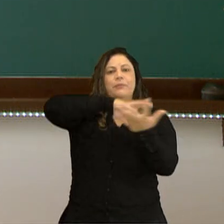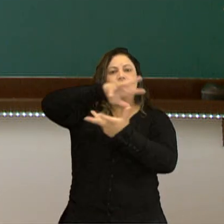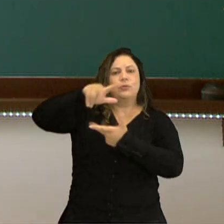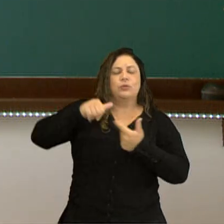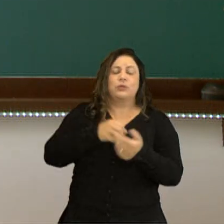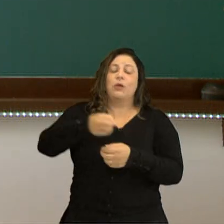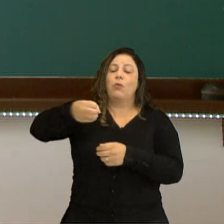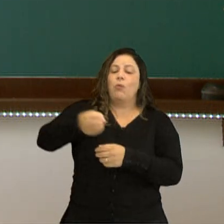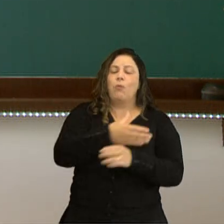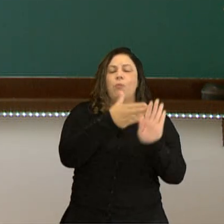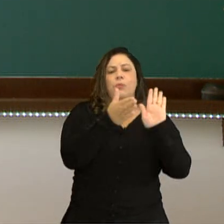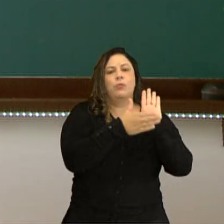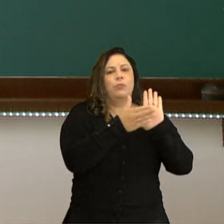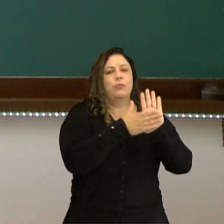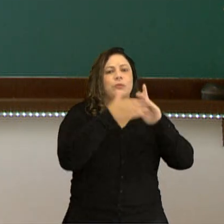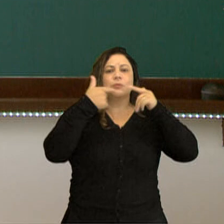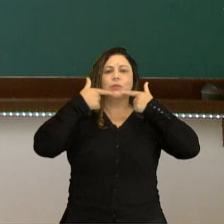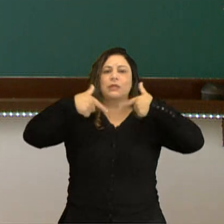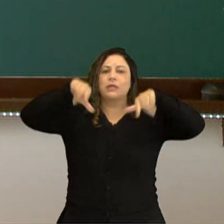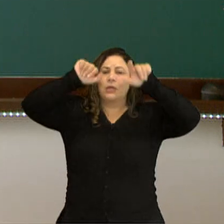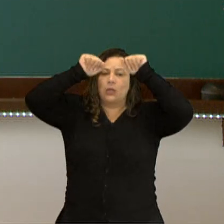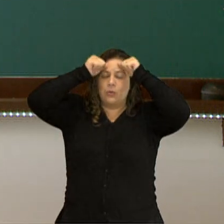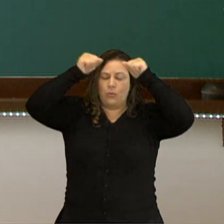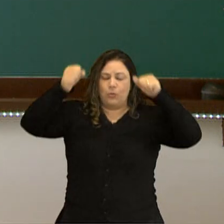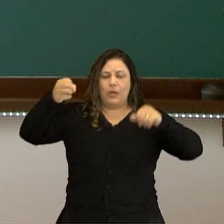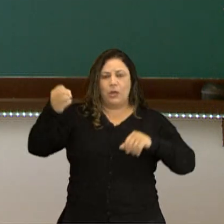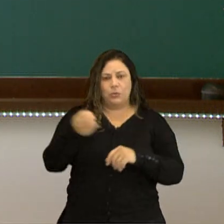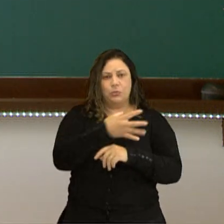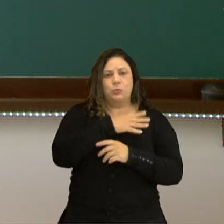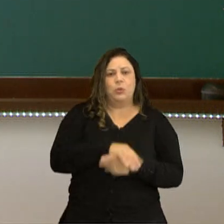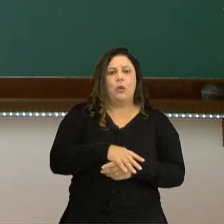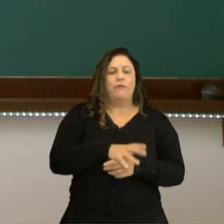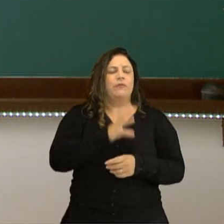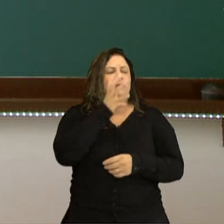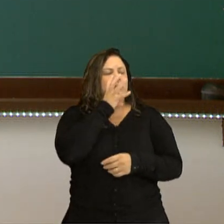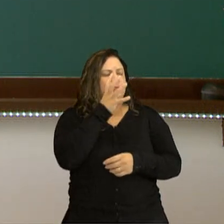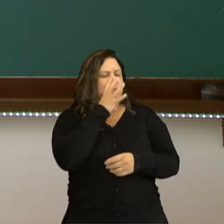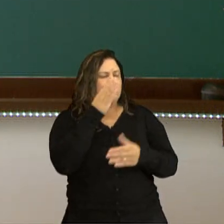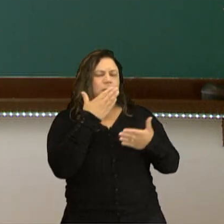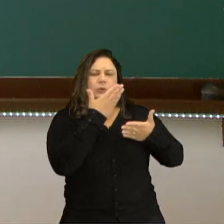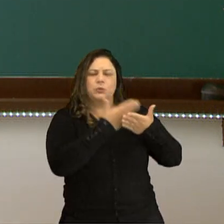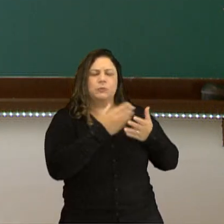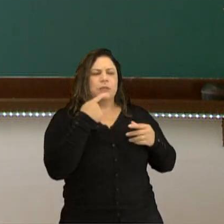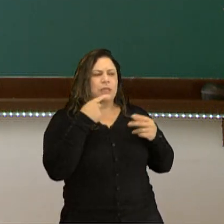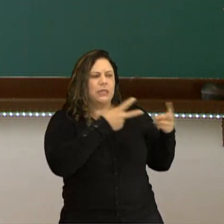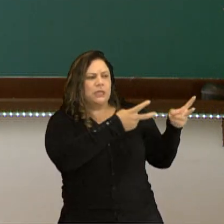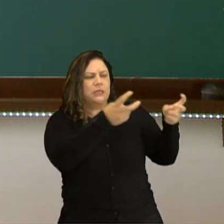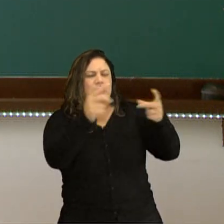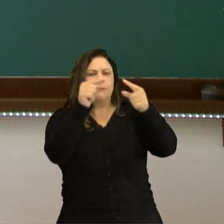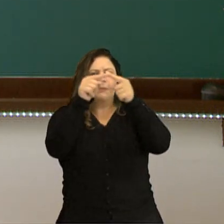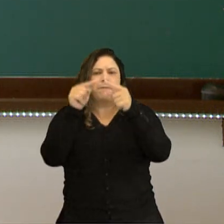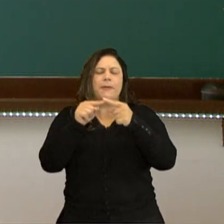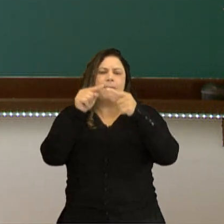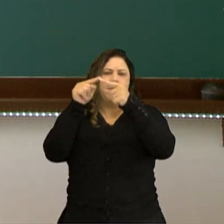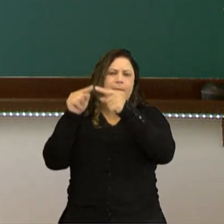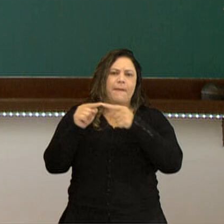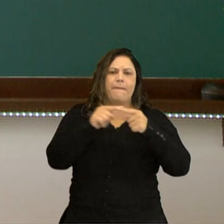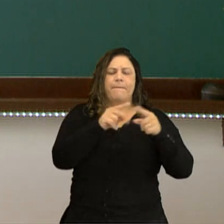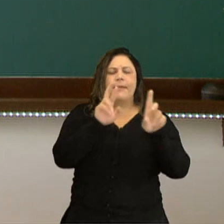propor um novo diálogo entre artista e apreciador para que a gente possa estabelecer novas